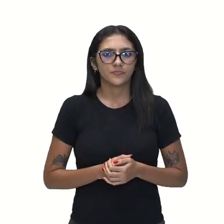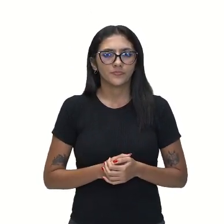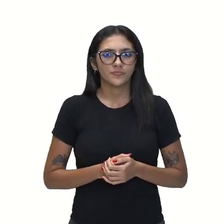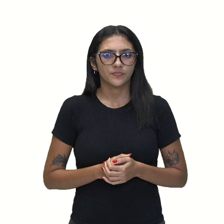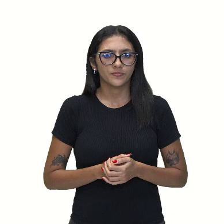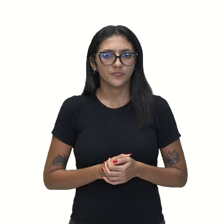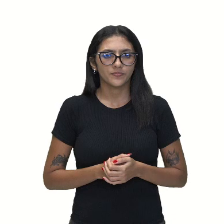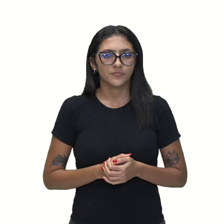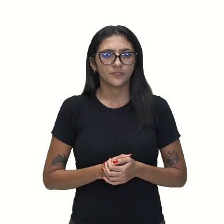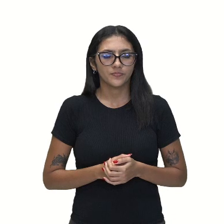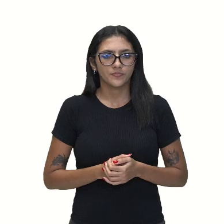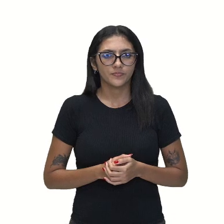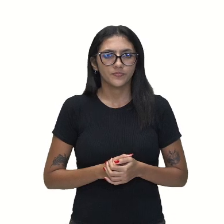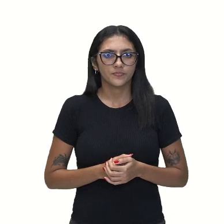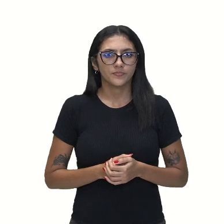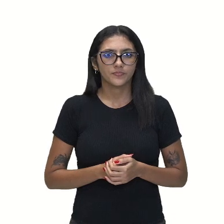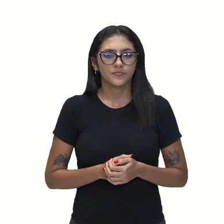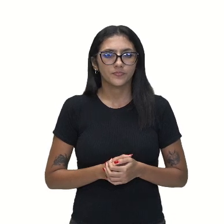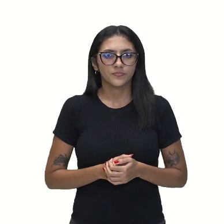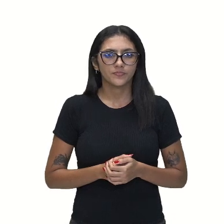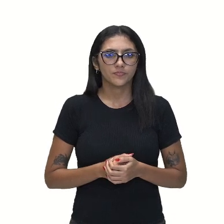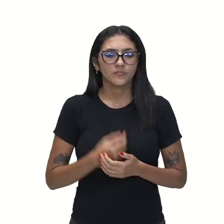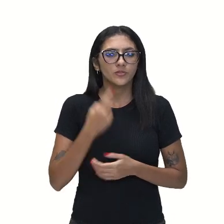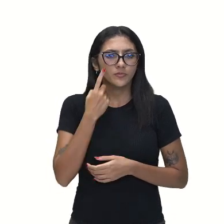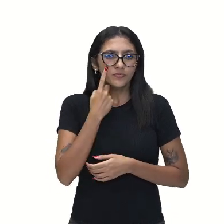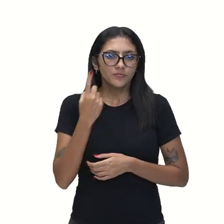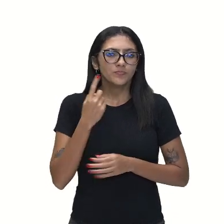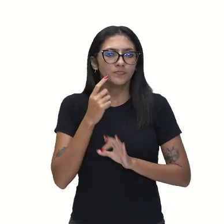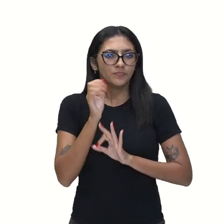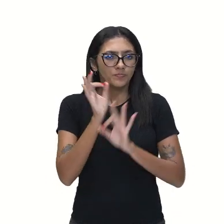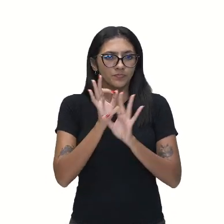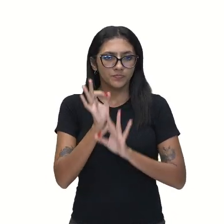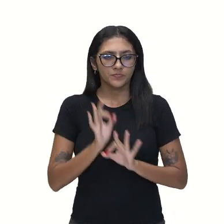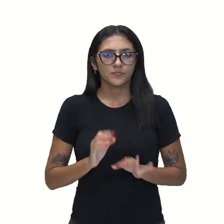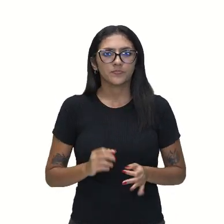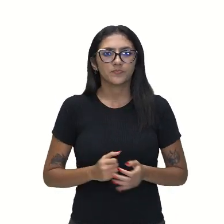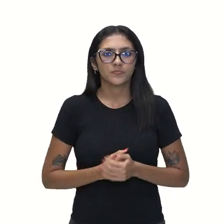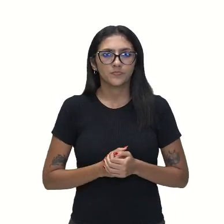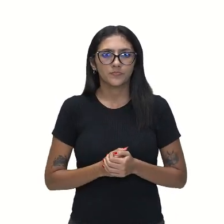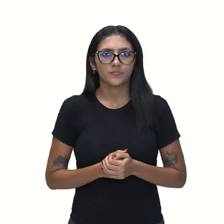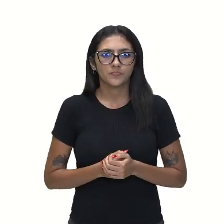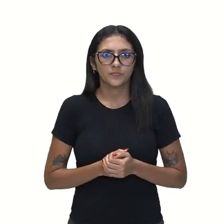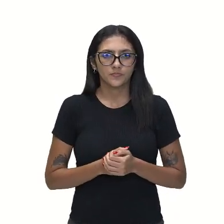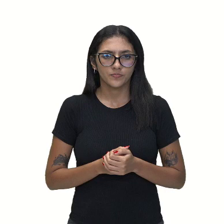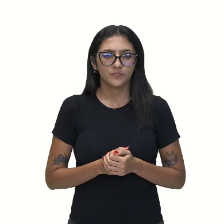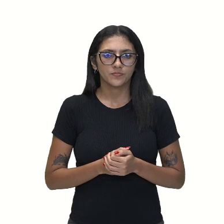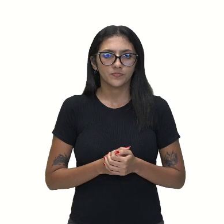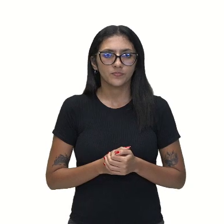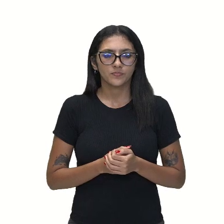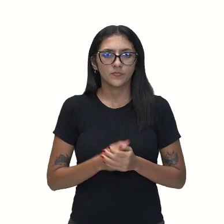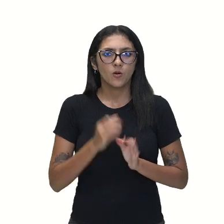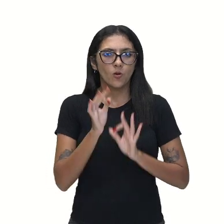vai pegar esse 2 aqui, tá? E vai transformar ele na base